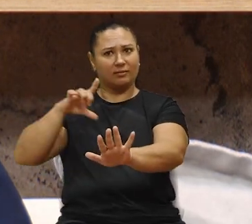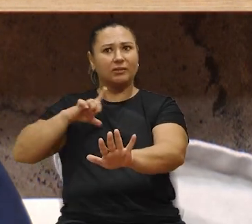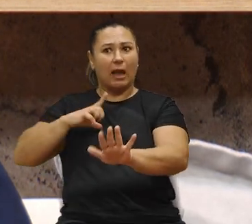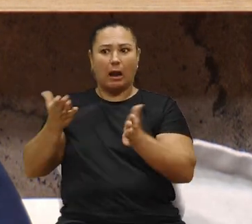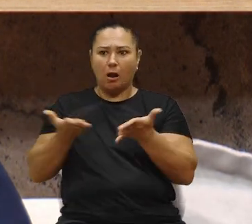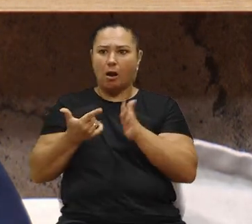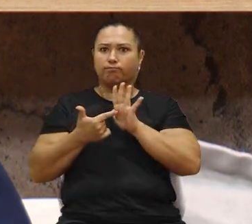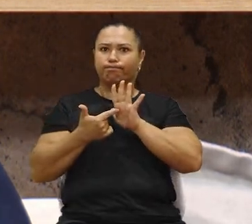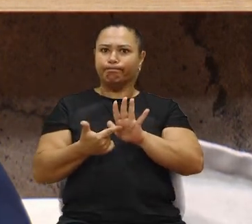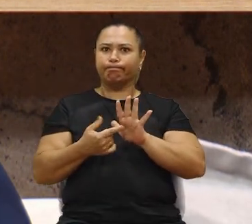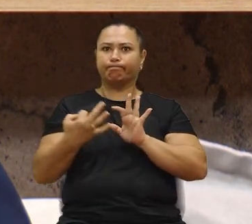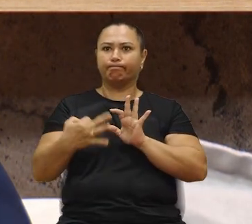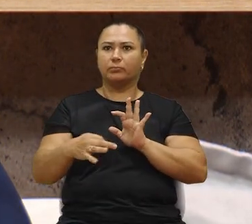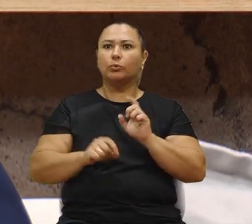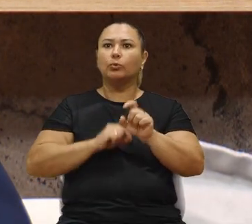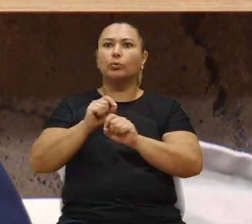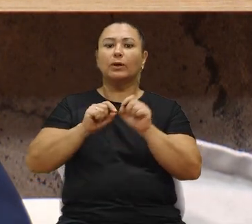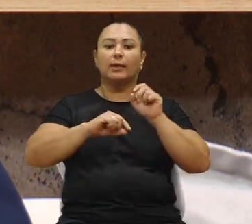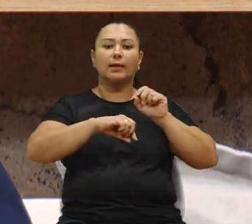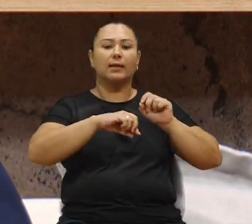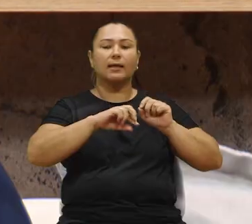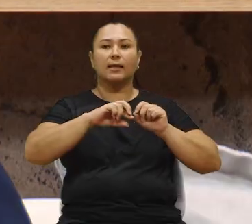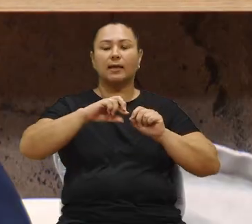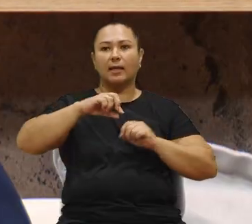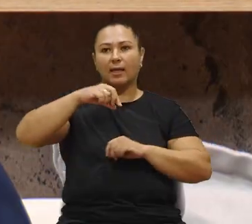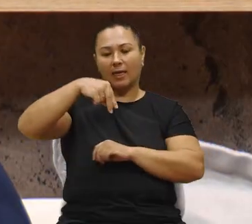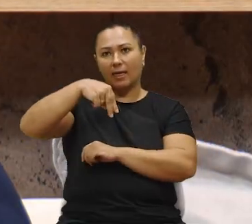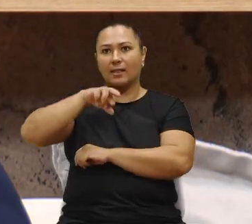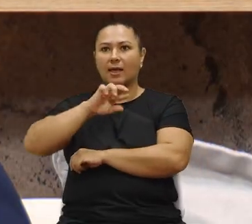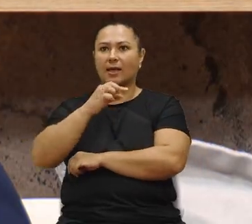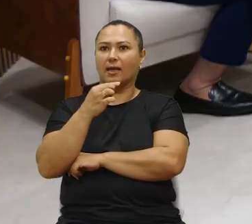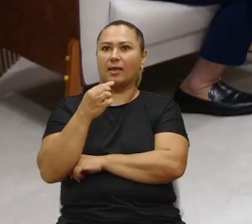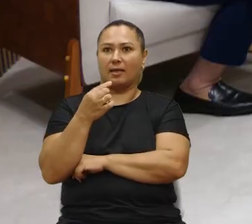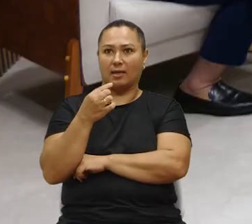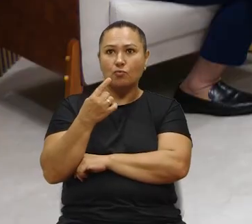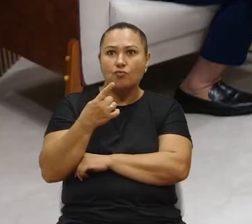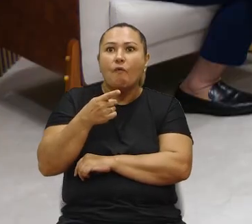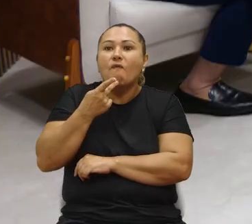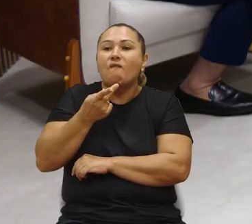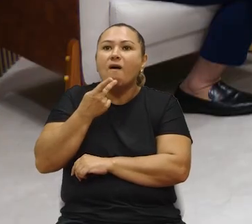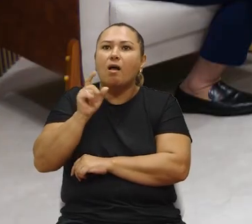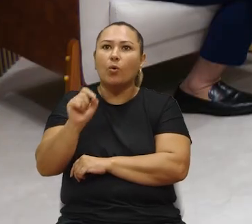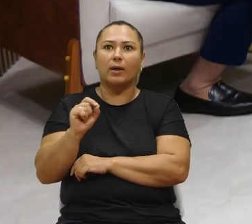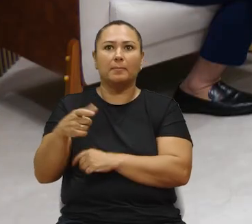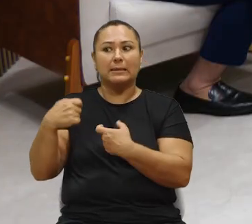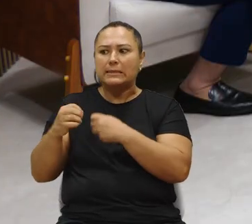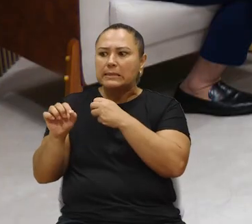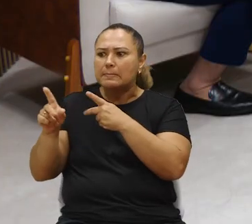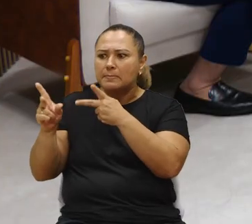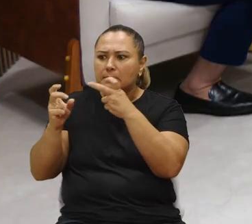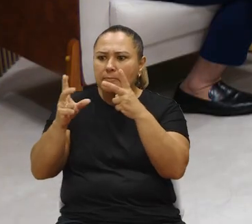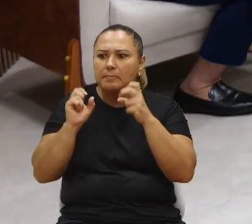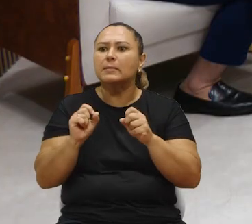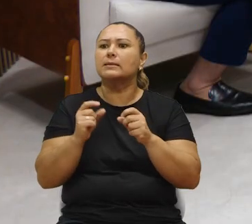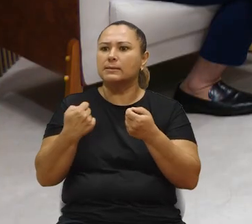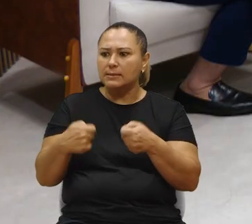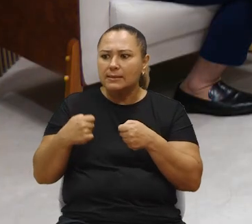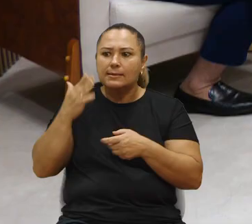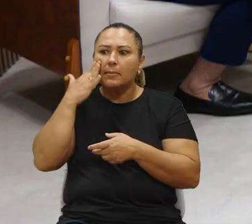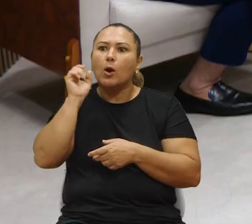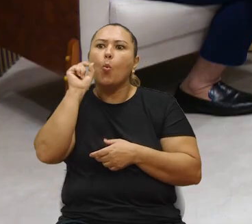norma diz é que os riscos nos locais de trabalho têm que ser identificados, né, controlados ou eliminados,